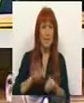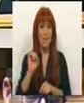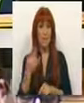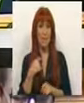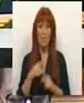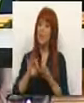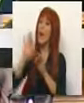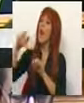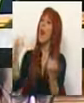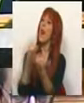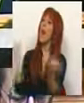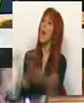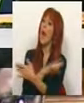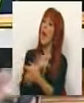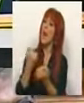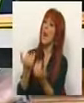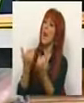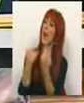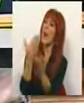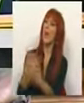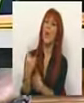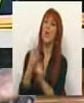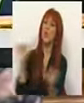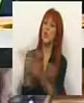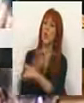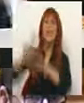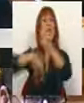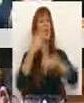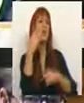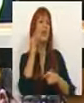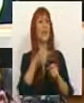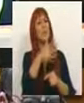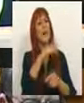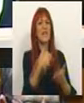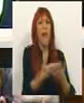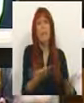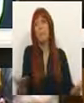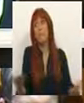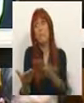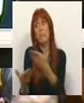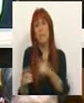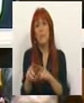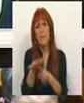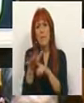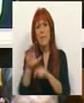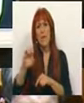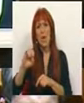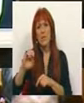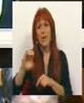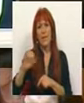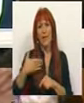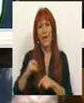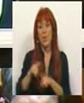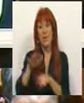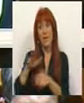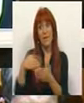Primeiro planta notícias, primeiro põe coisas nos jornais e depois tenta dar explicações. Olha, contagiou a OCDE, Sr. Primeiro-Ministro,